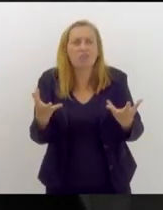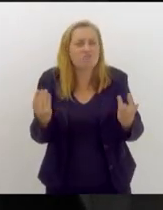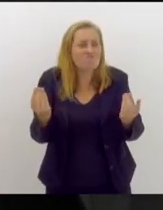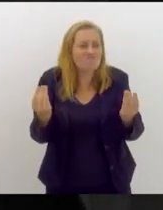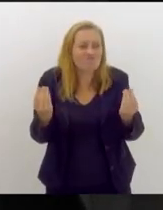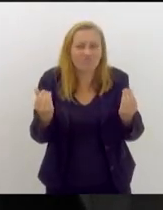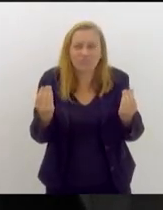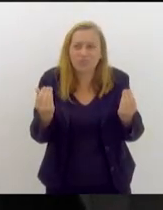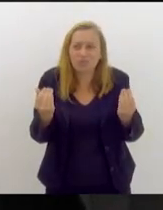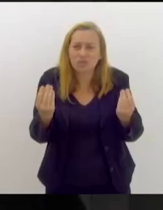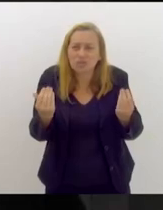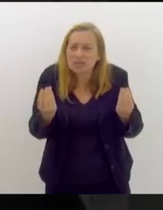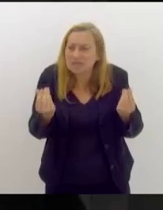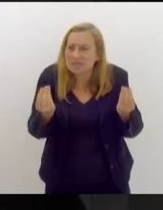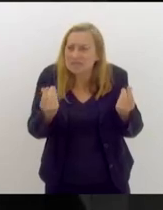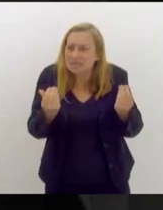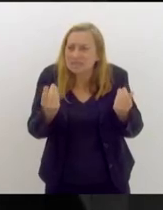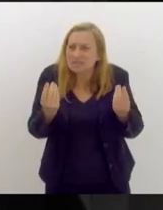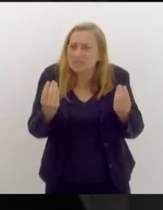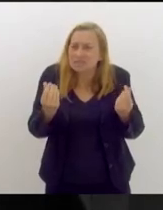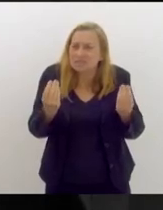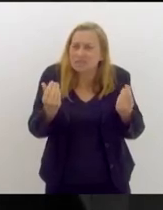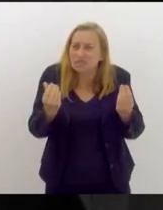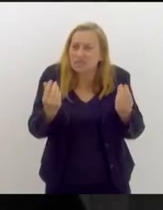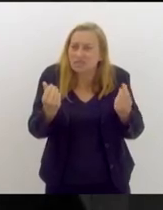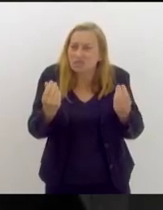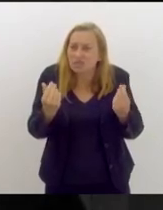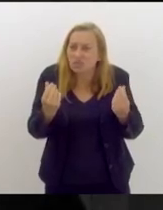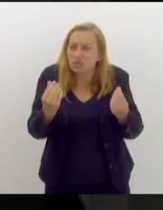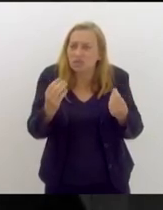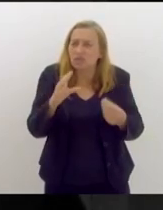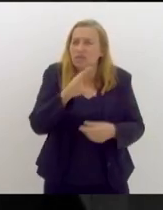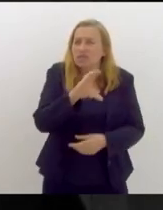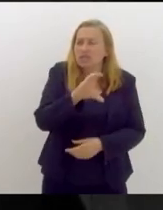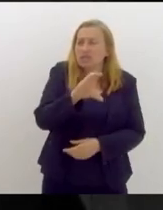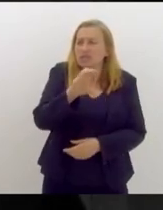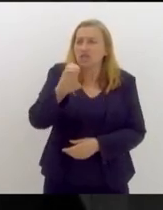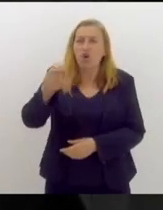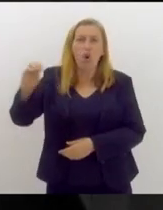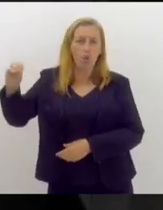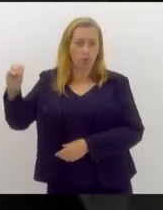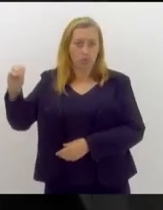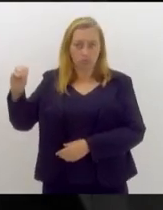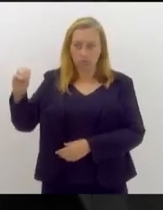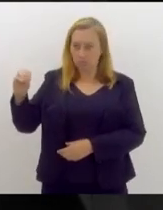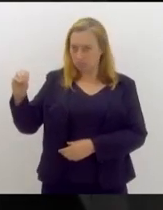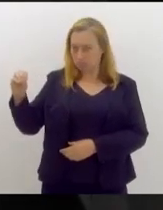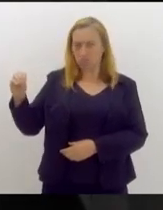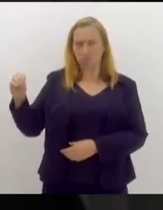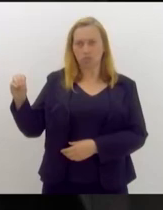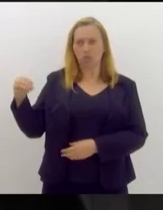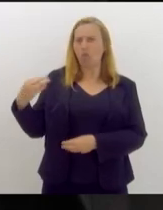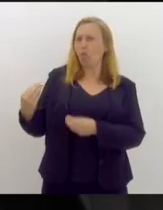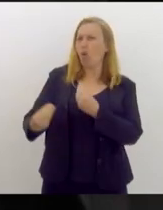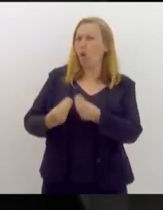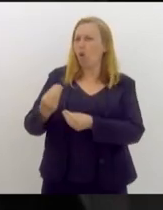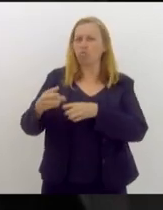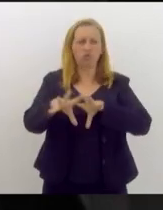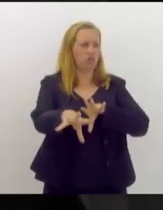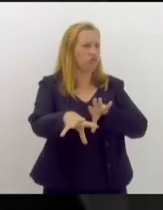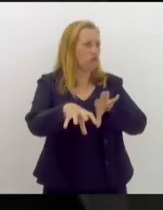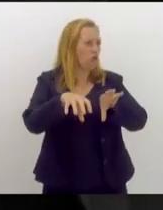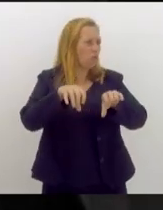como o título bonito de se ou se ou informados